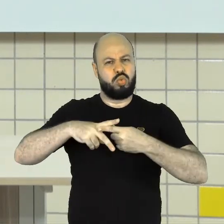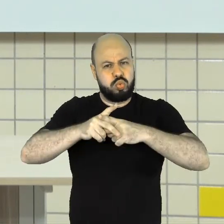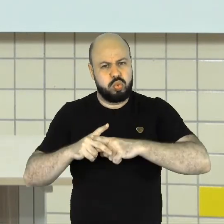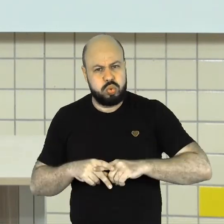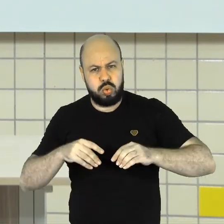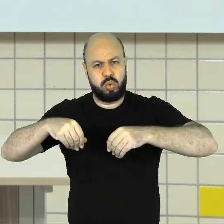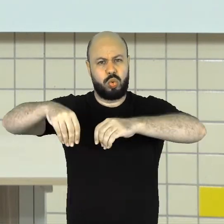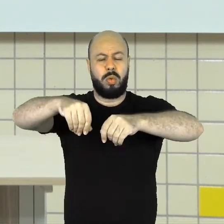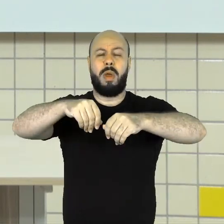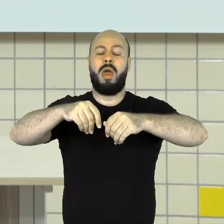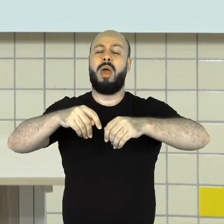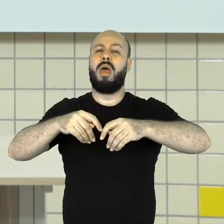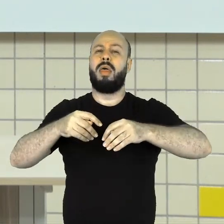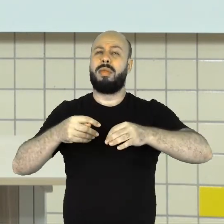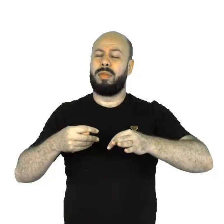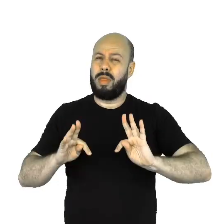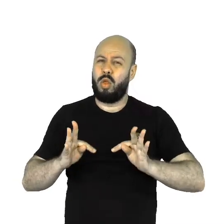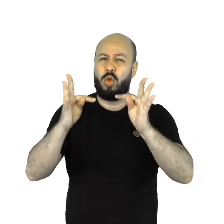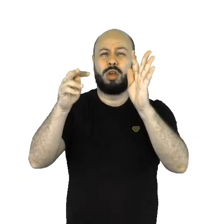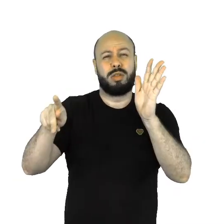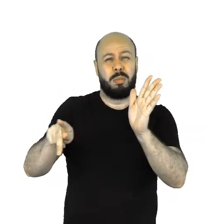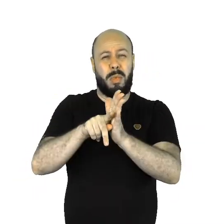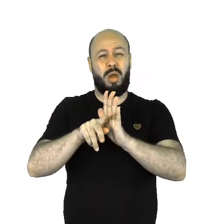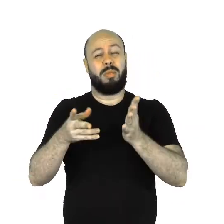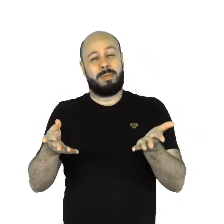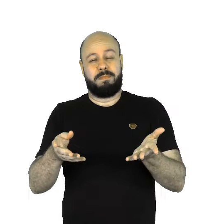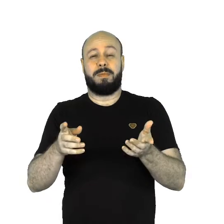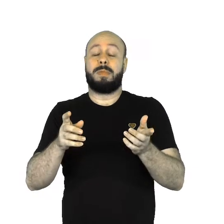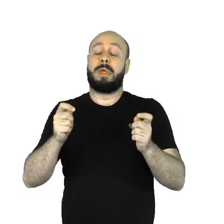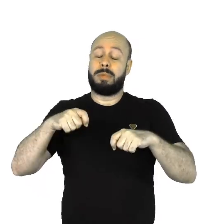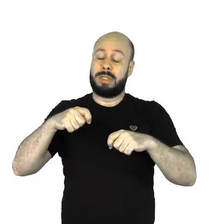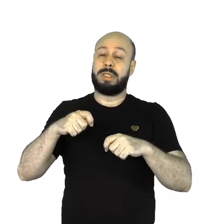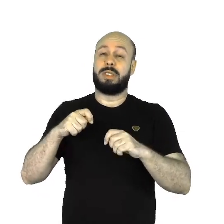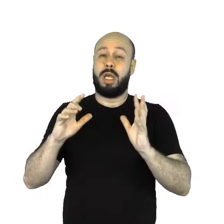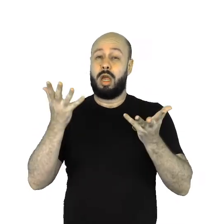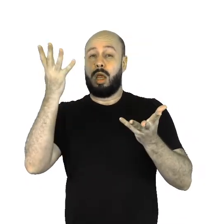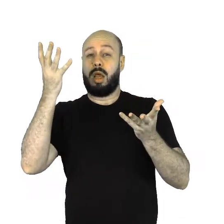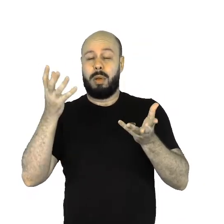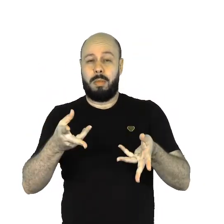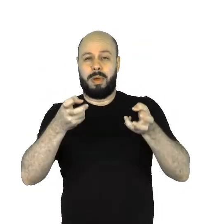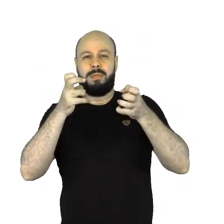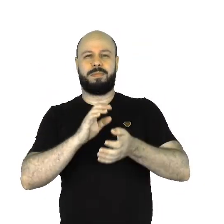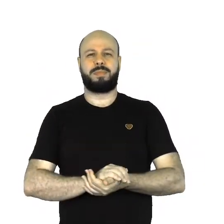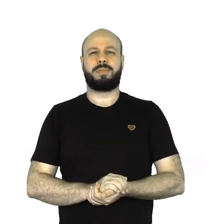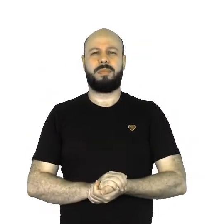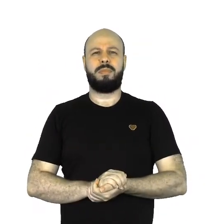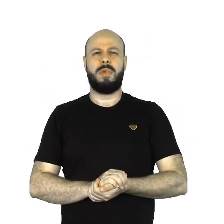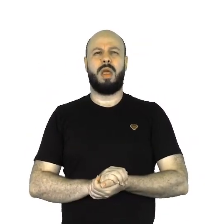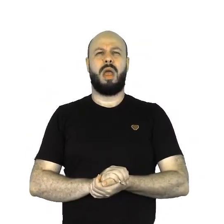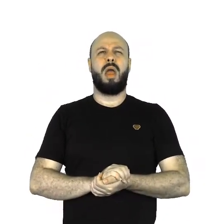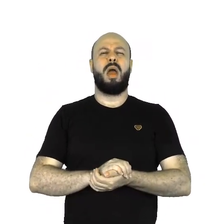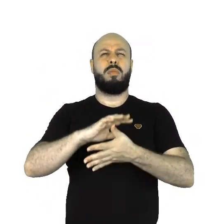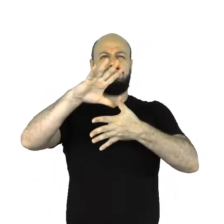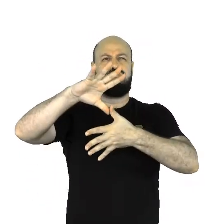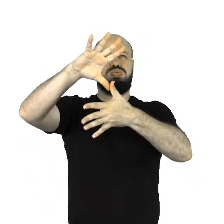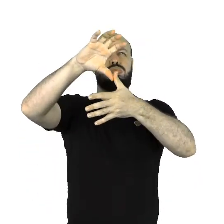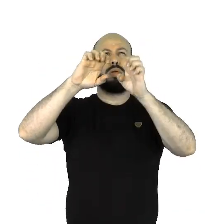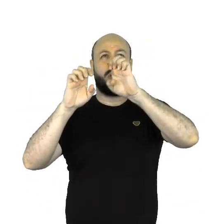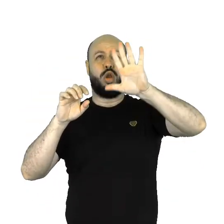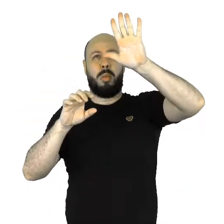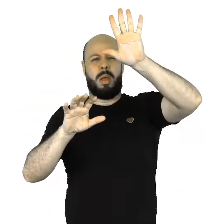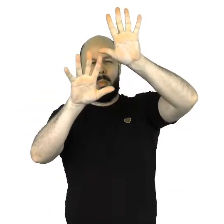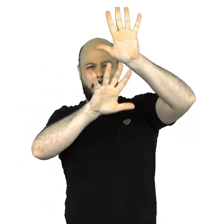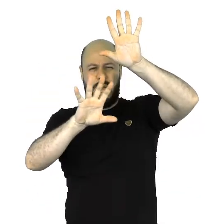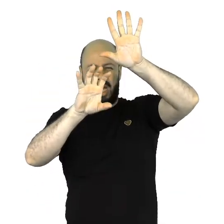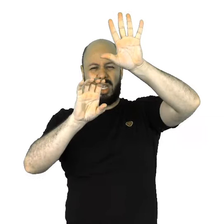avançadas de agricultura. Ok, pessoal? Então vocês conseguem ver que ali no centro da Europa, a gente tem principalmente